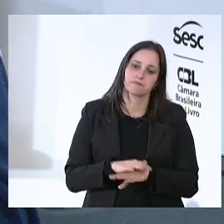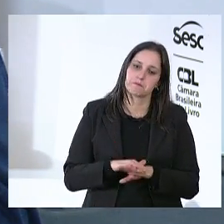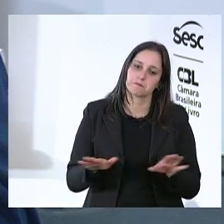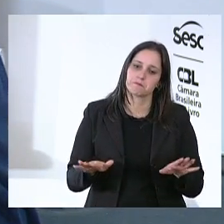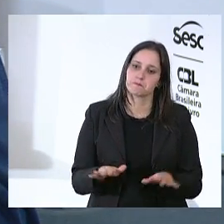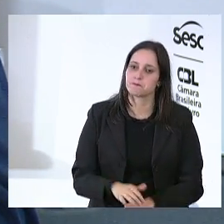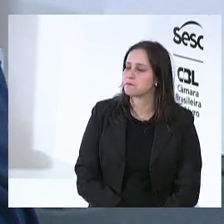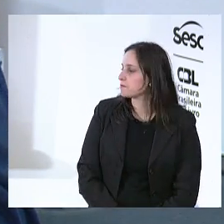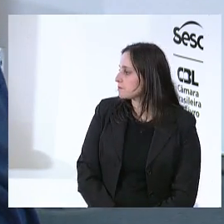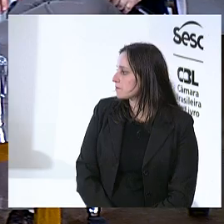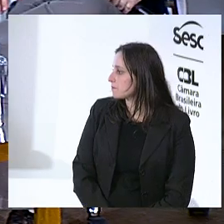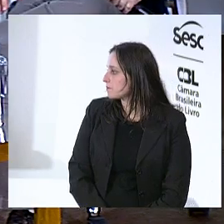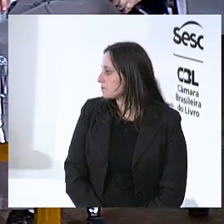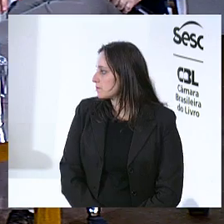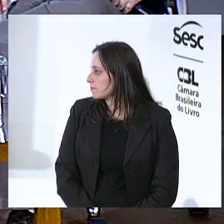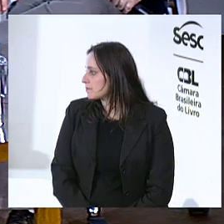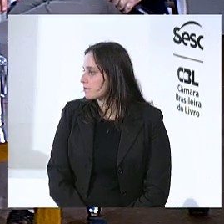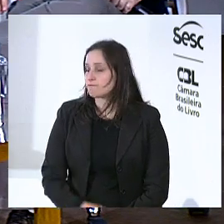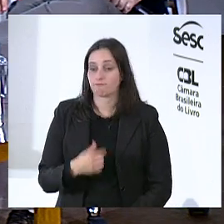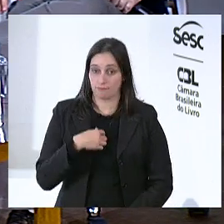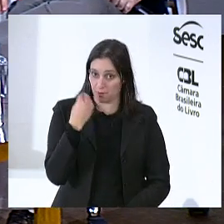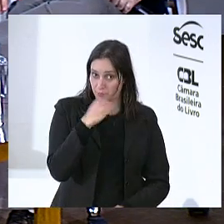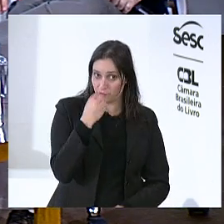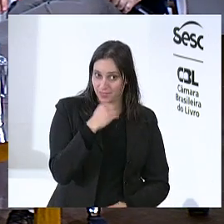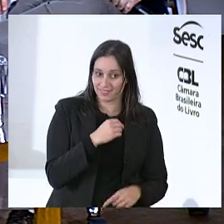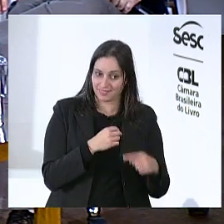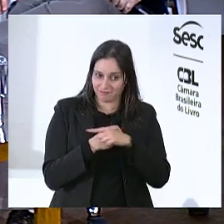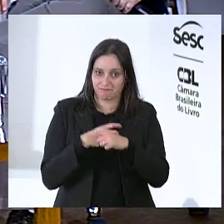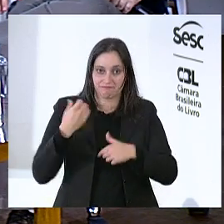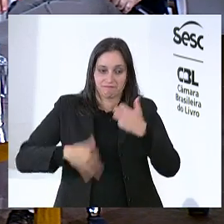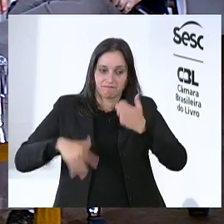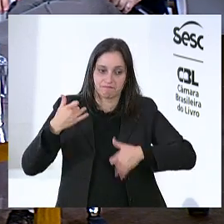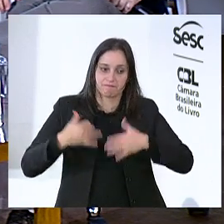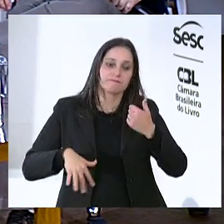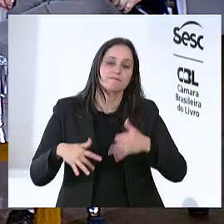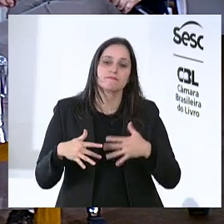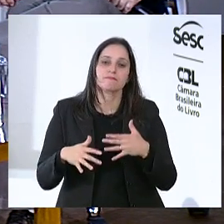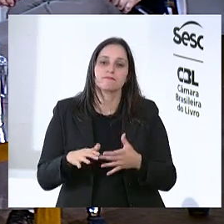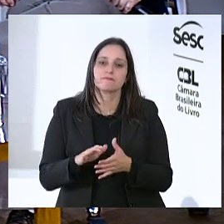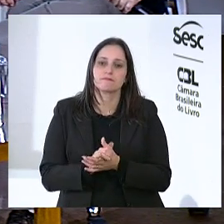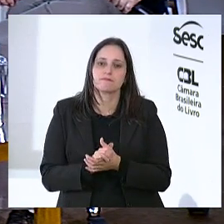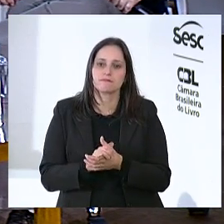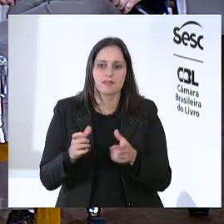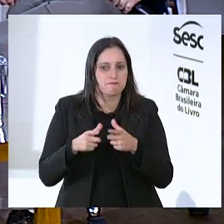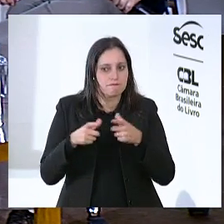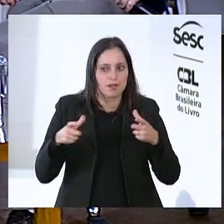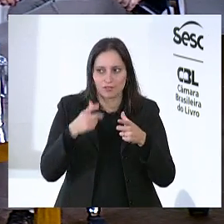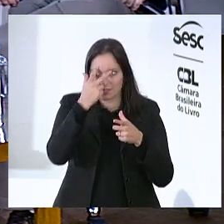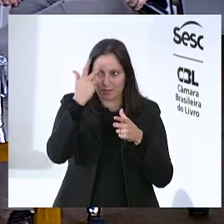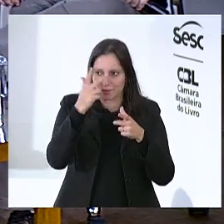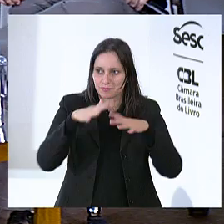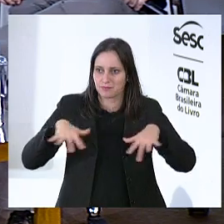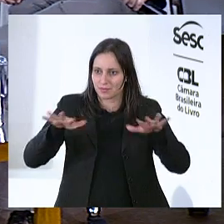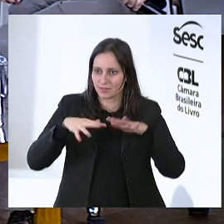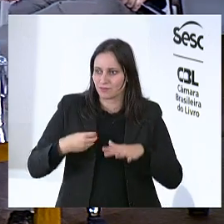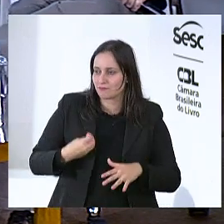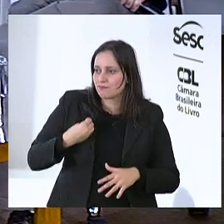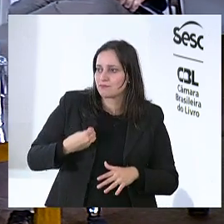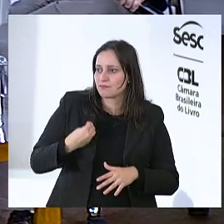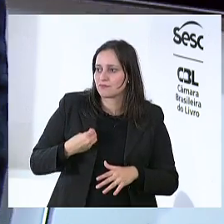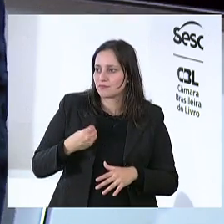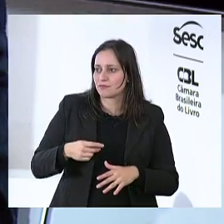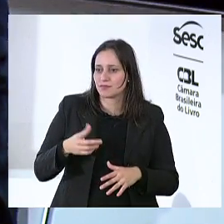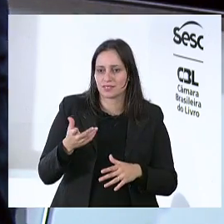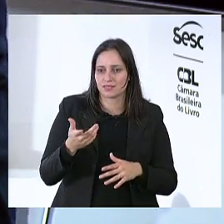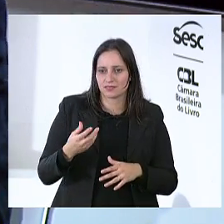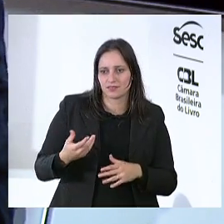Vou aproveitar a questão levantada pelo Ladislau, que a maioria de vocês aqui não tem